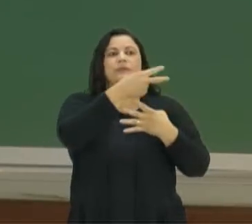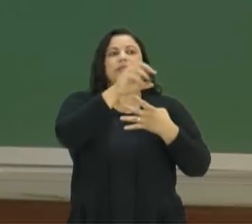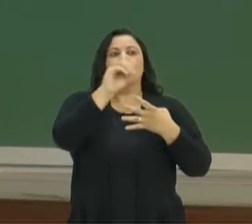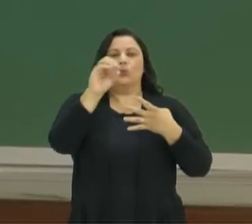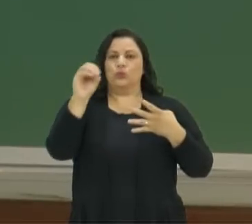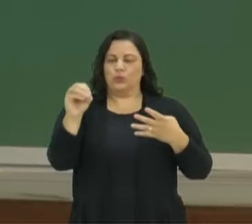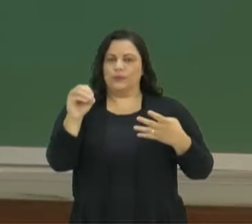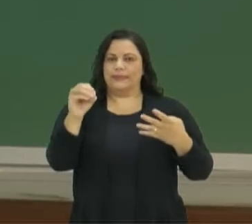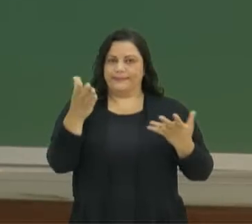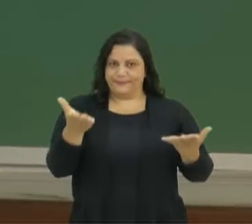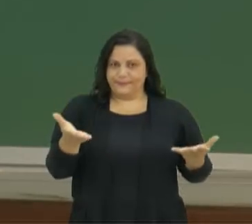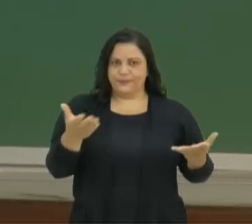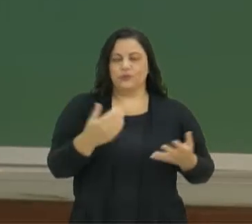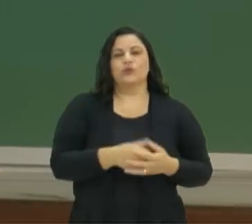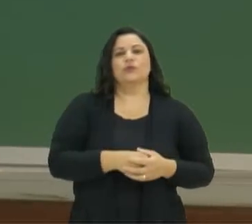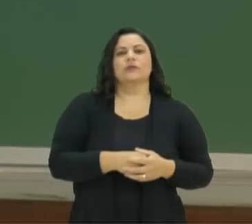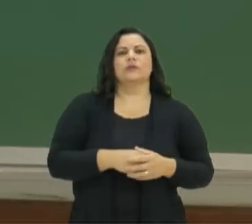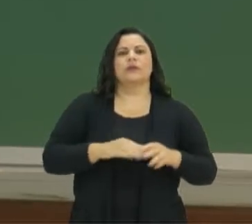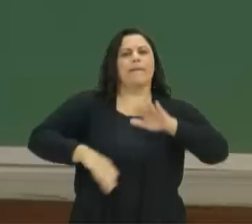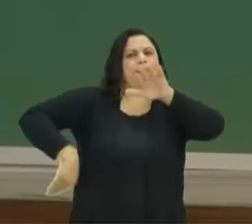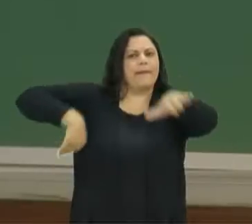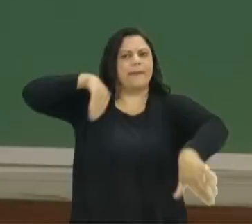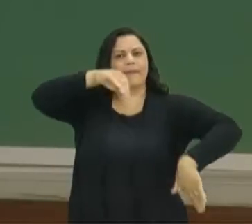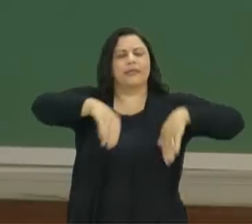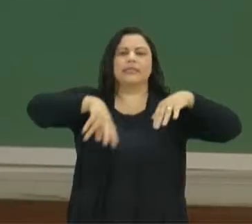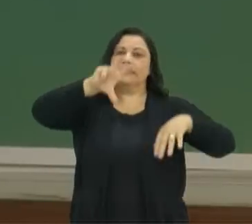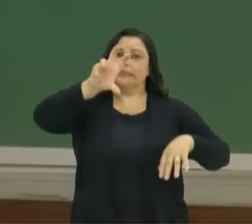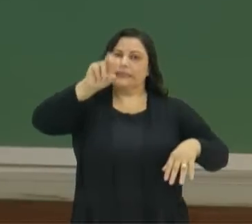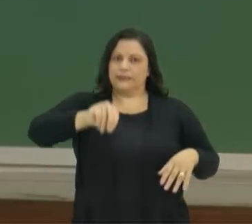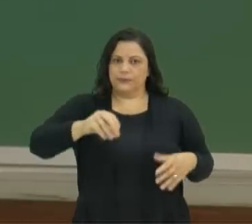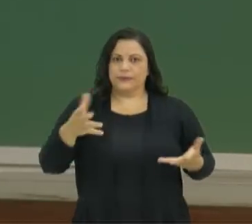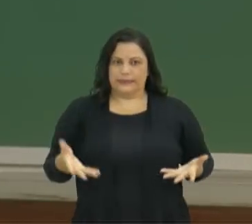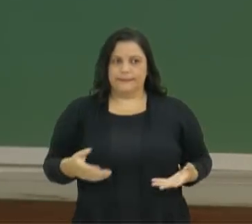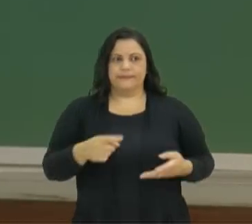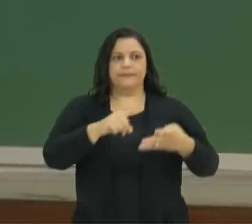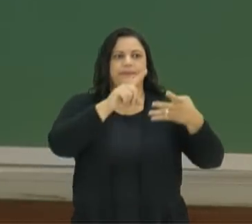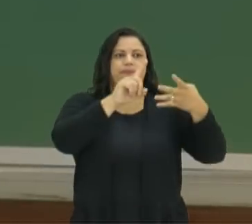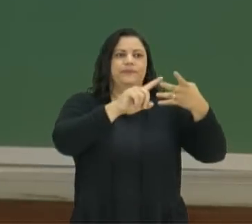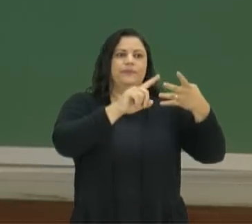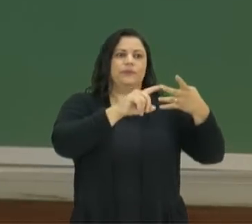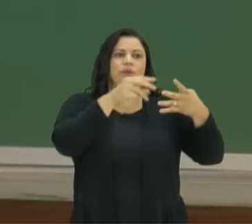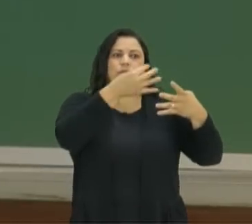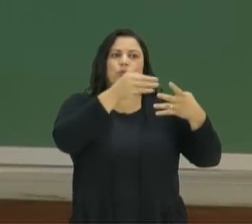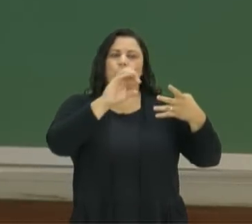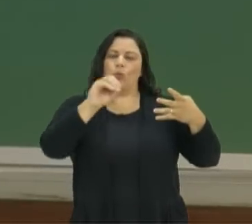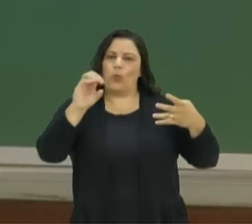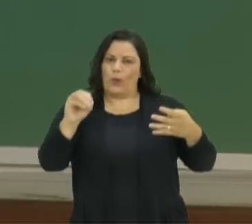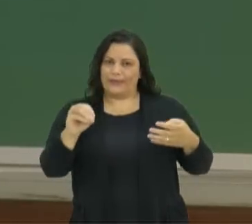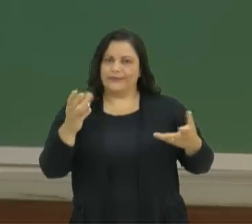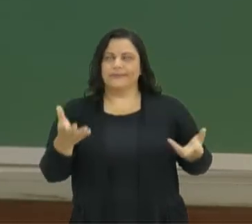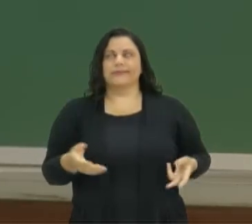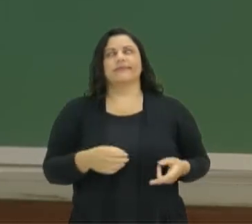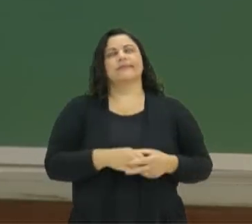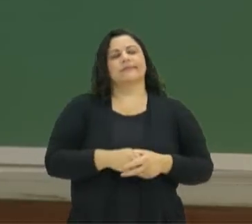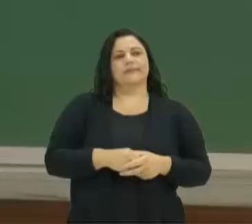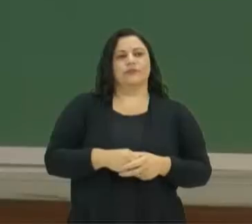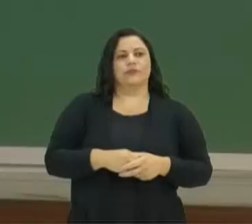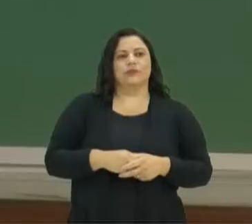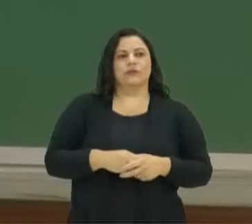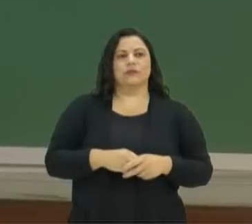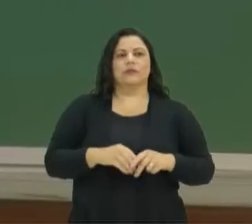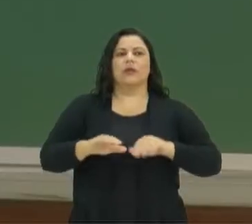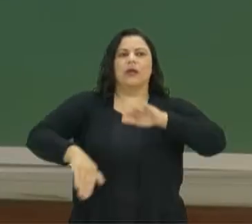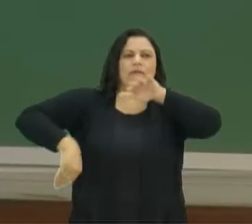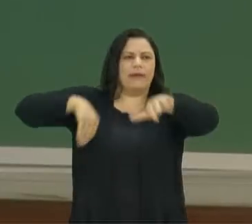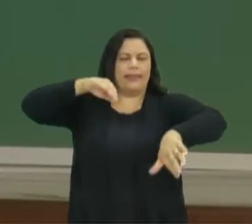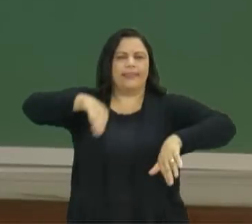metros, então o atleta vai nadar 50 metros em cada estilo. O 400 metros, que ele